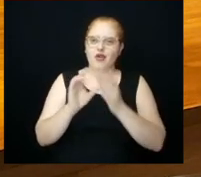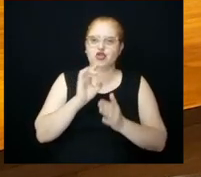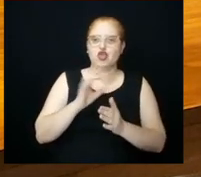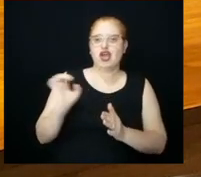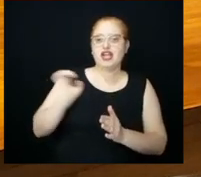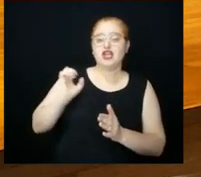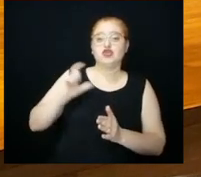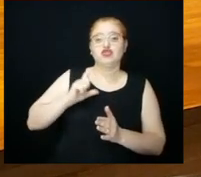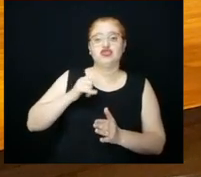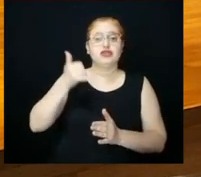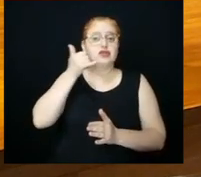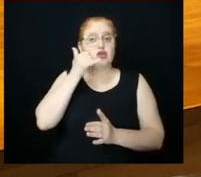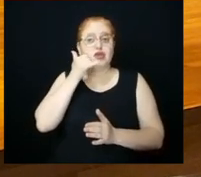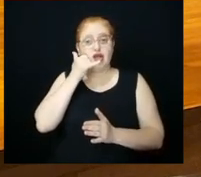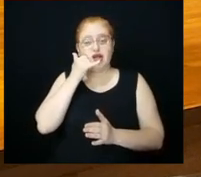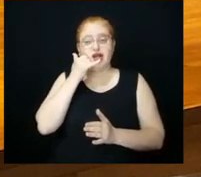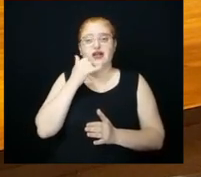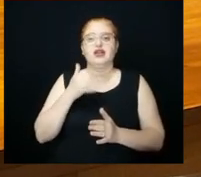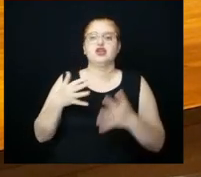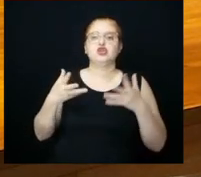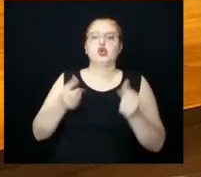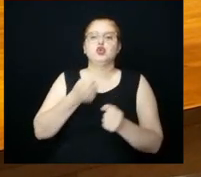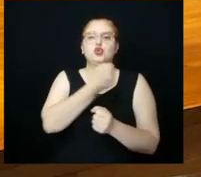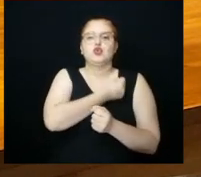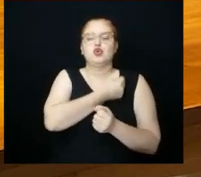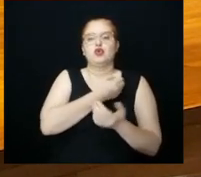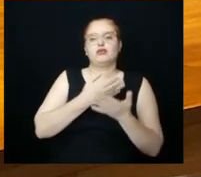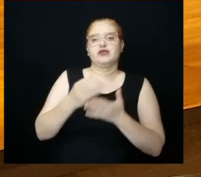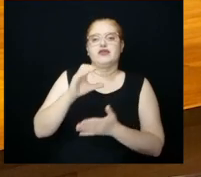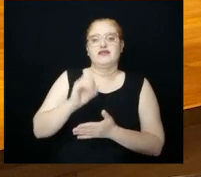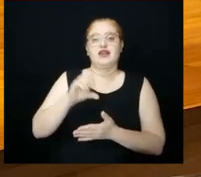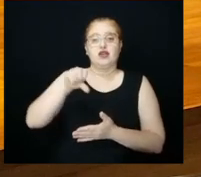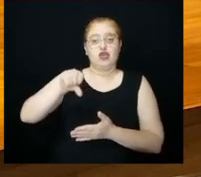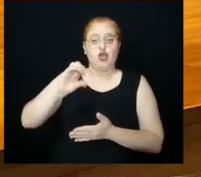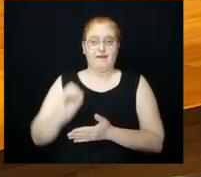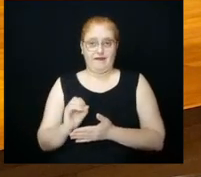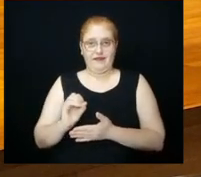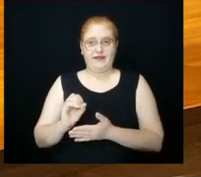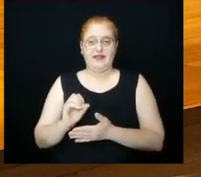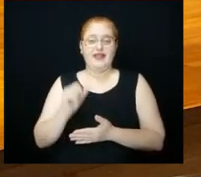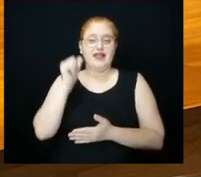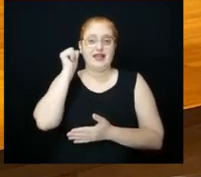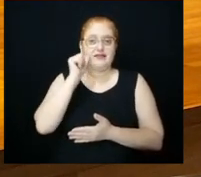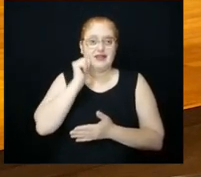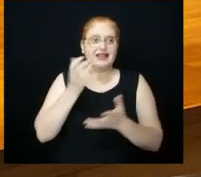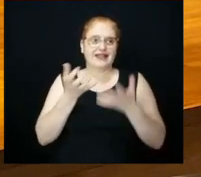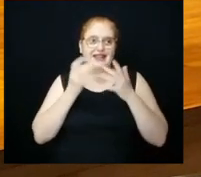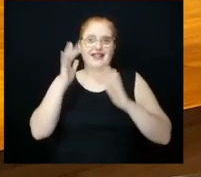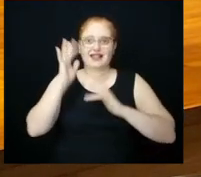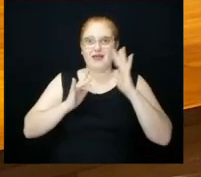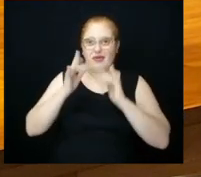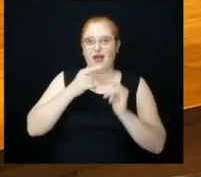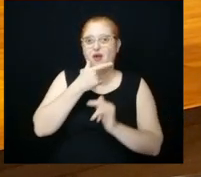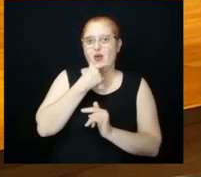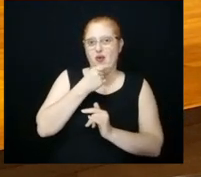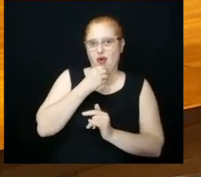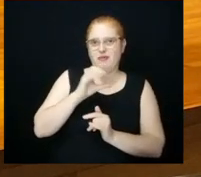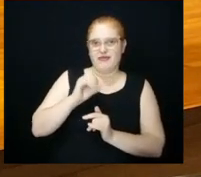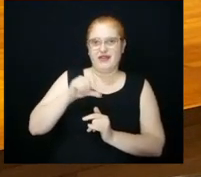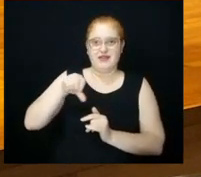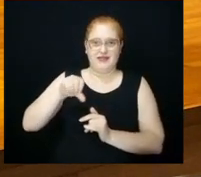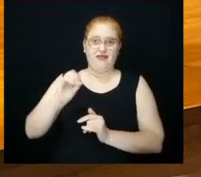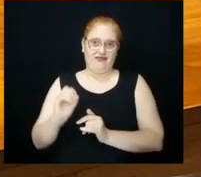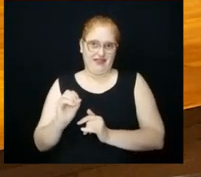tinham celulares. Todos os números começavam com 090. E as meninas queriam namorar os homens de